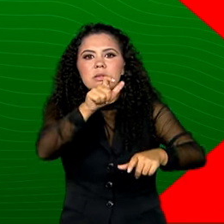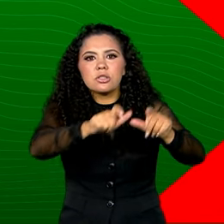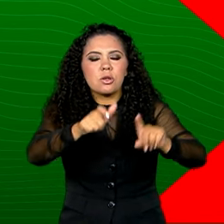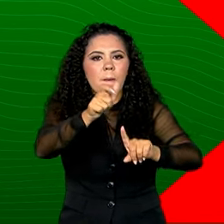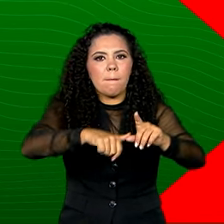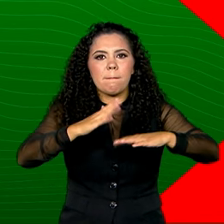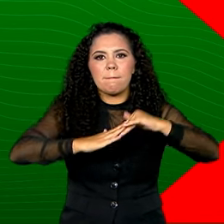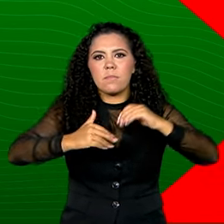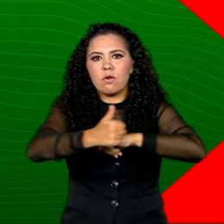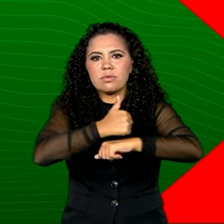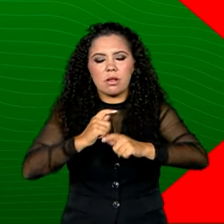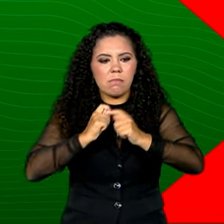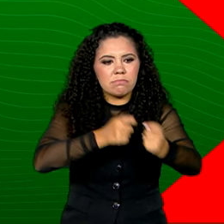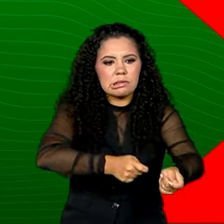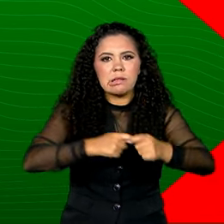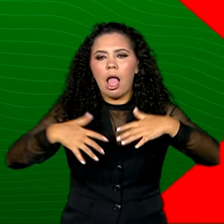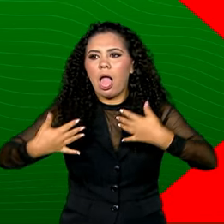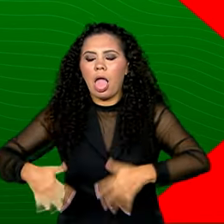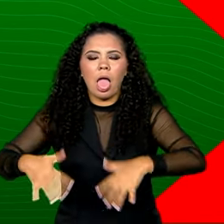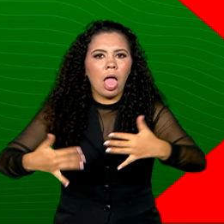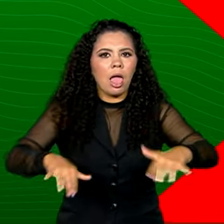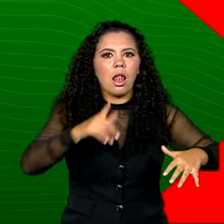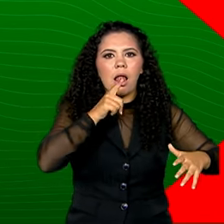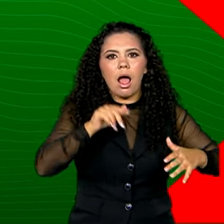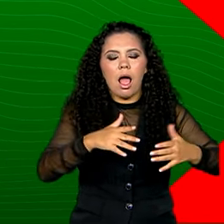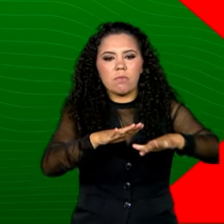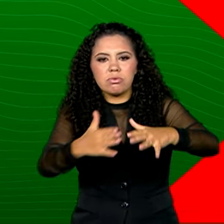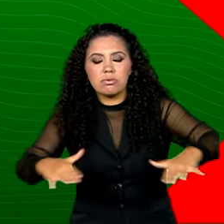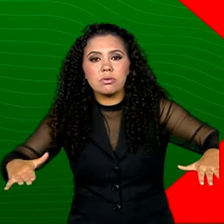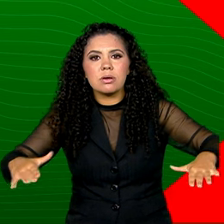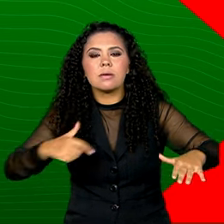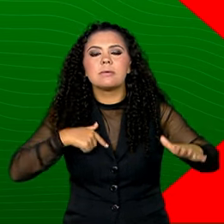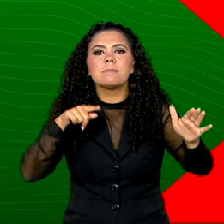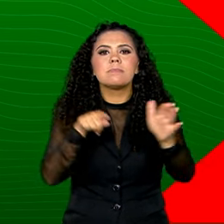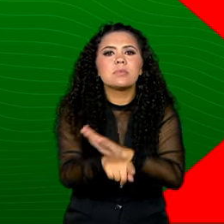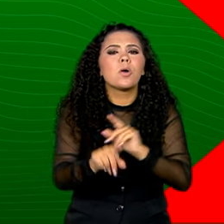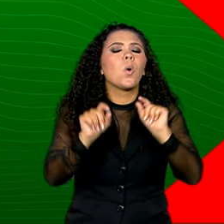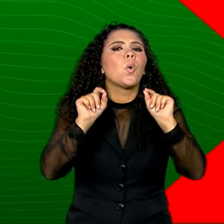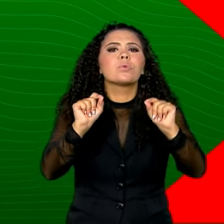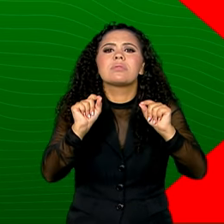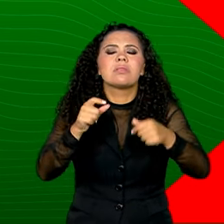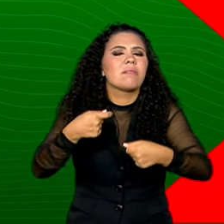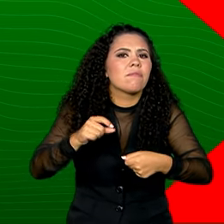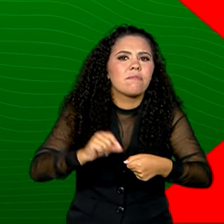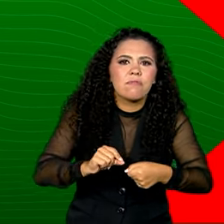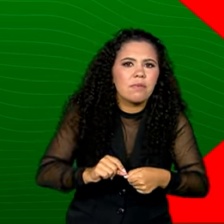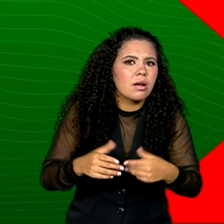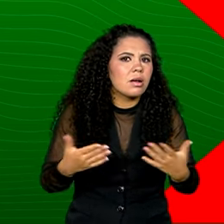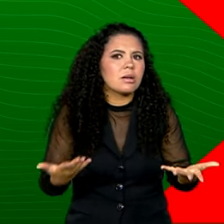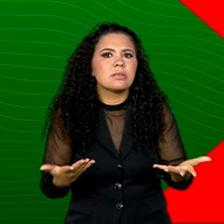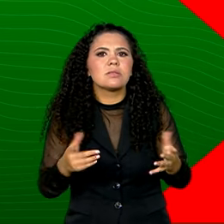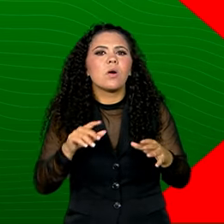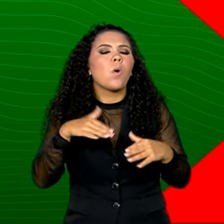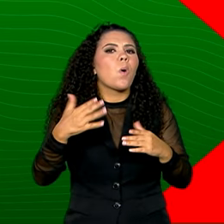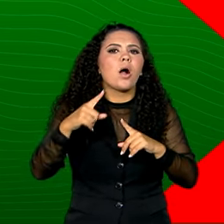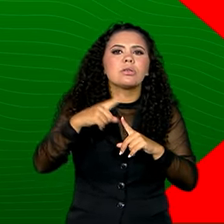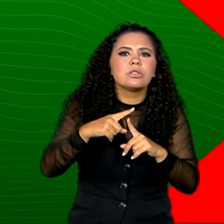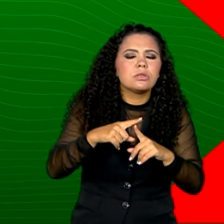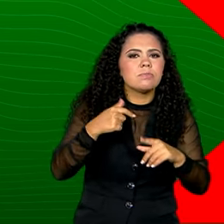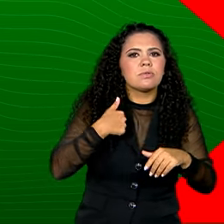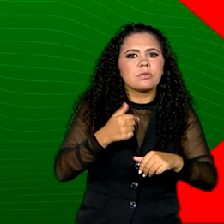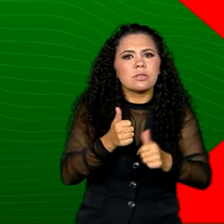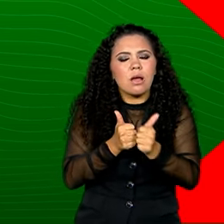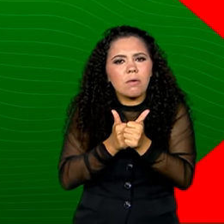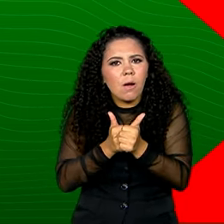né, das associações da capital. O que está sendo feito? Que acompanhamento está sendo feito? Que tipo de pesquisa,